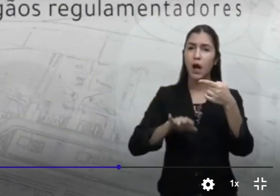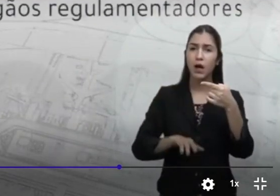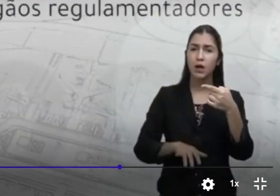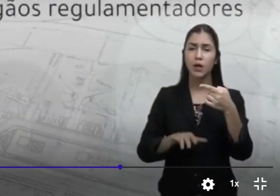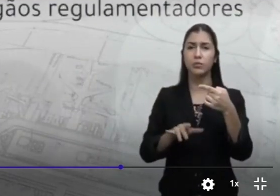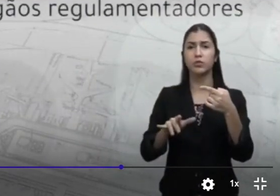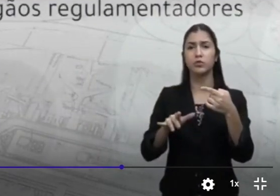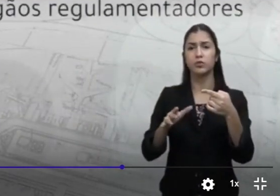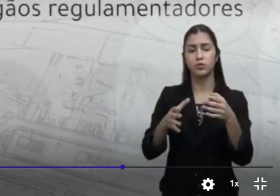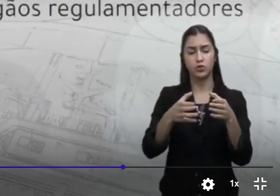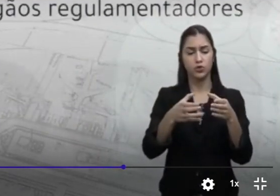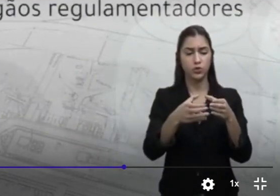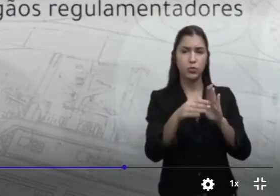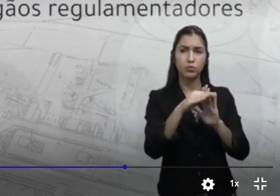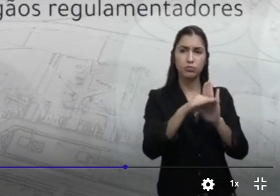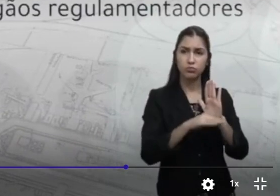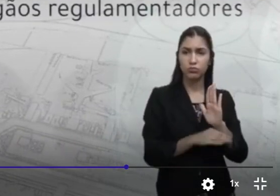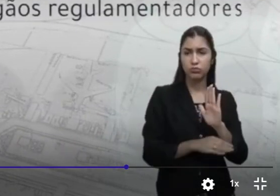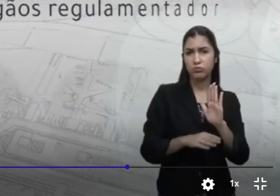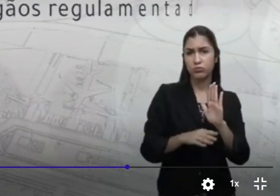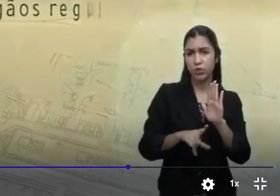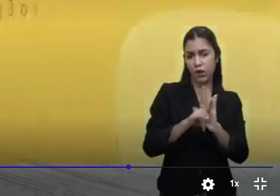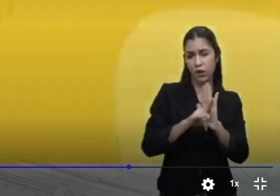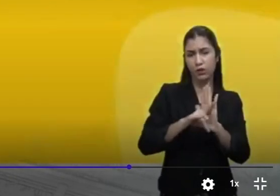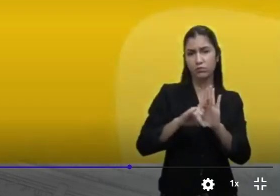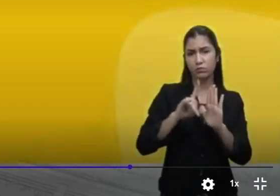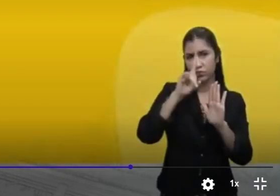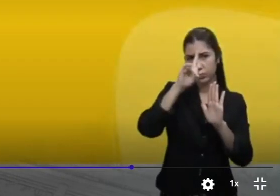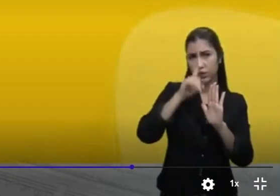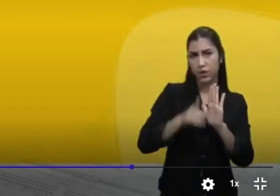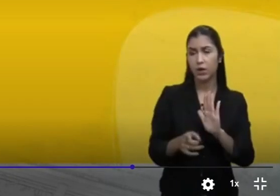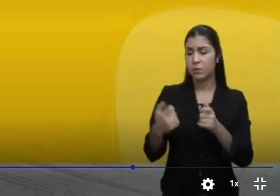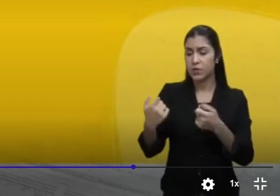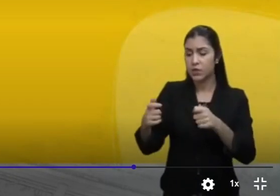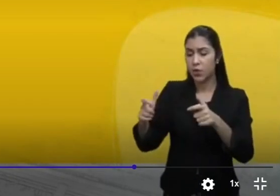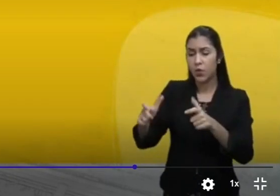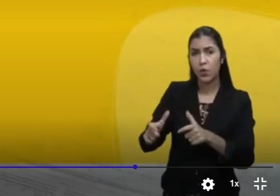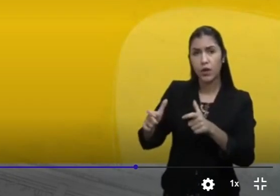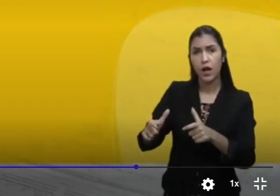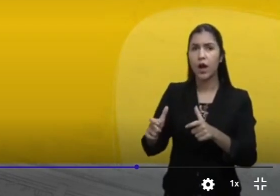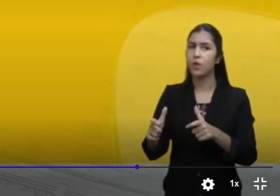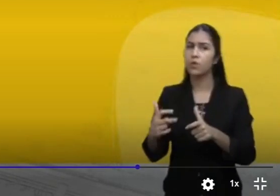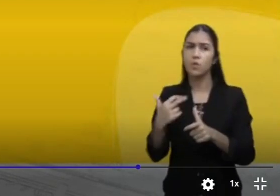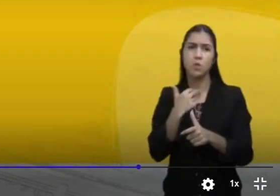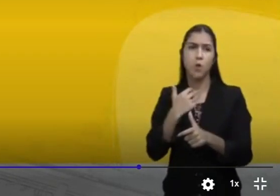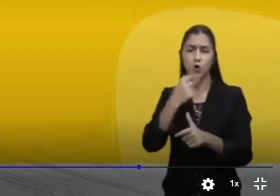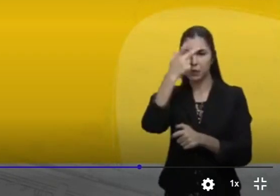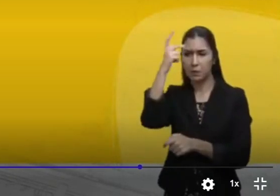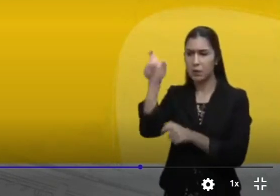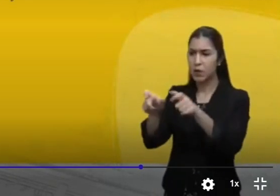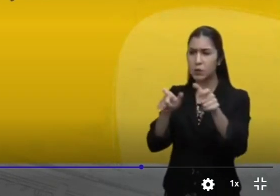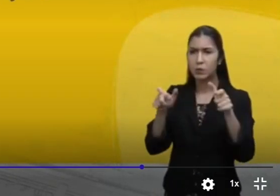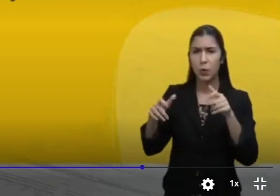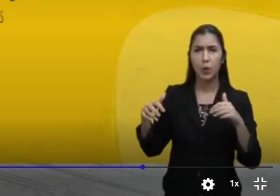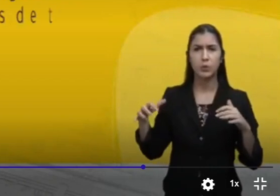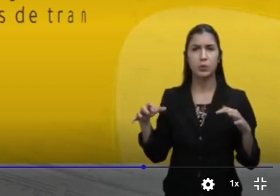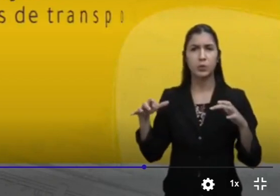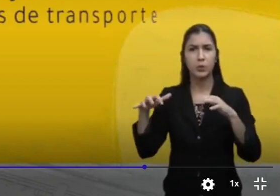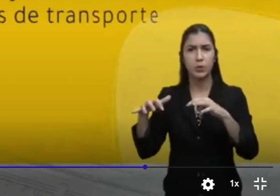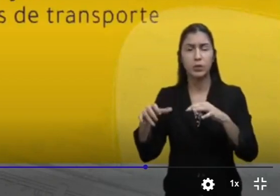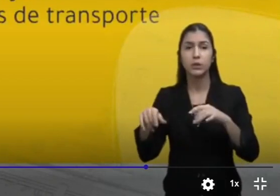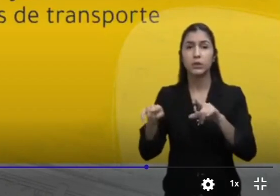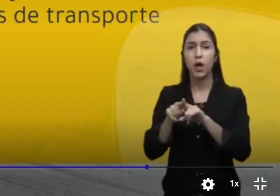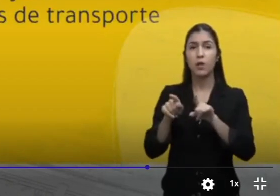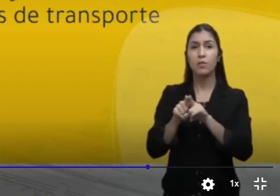por órgãos regulamentadores. Nessa localização, é necessário que o espaço seja desabitado em uma região com integração aos